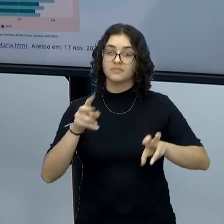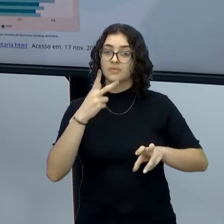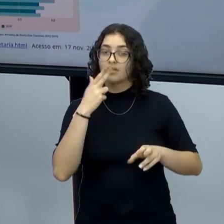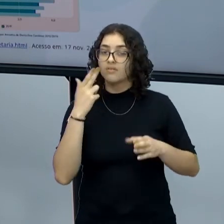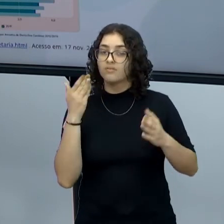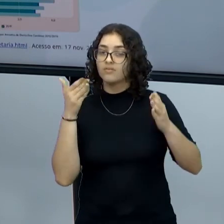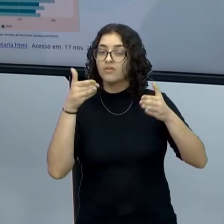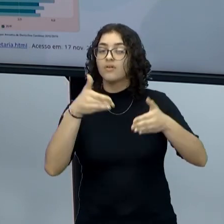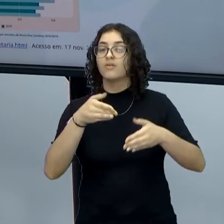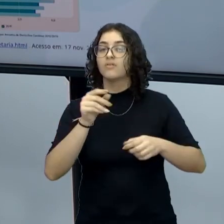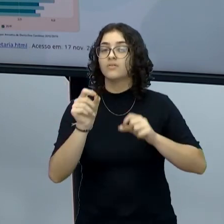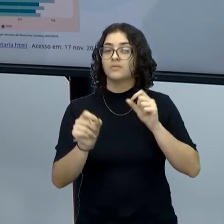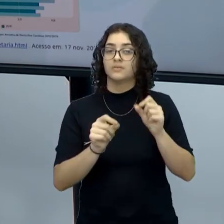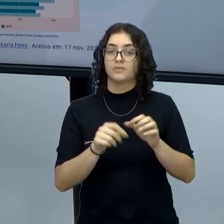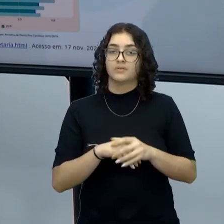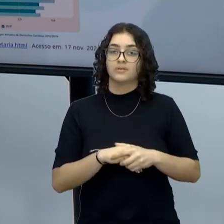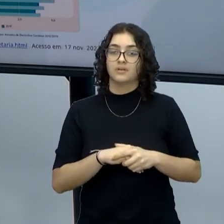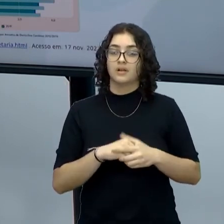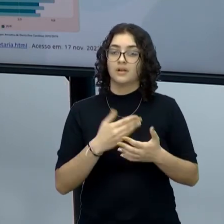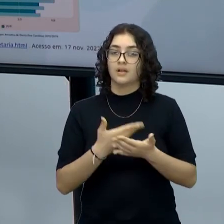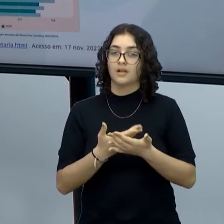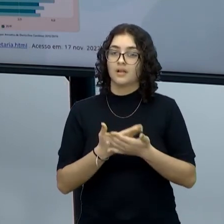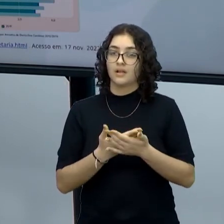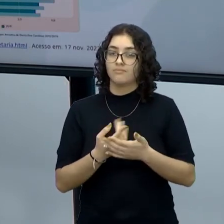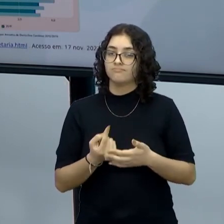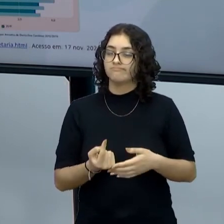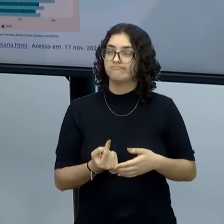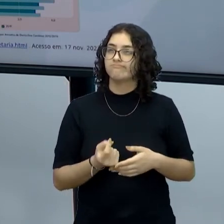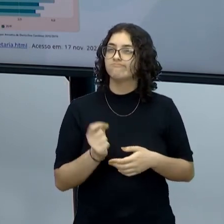a ver com a questão das aulas